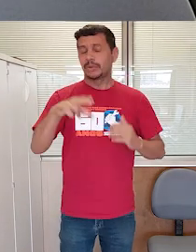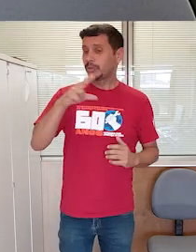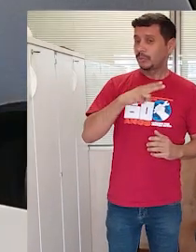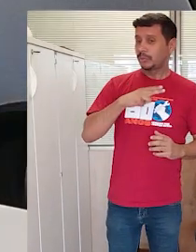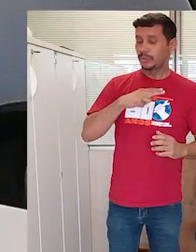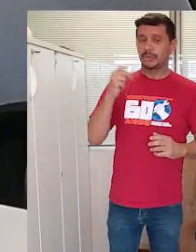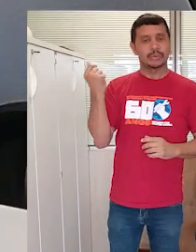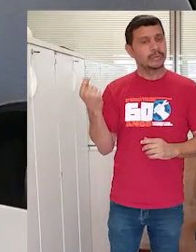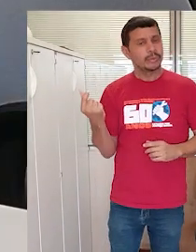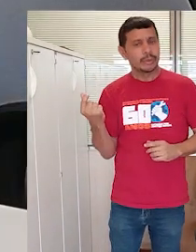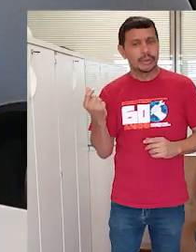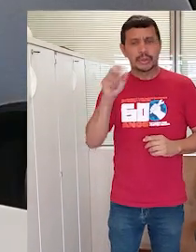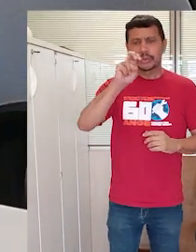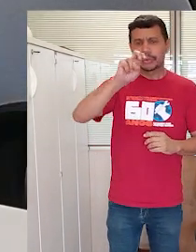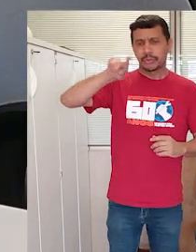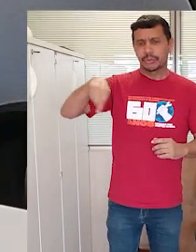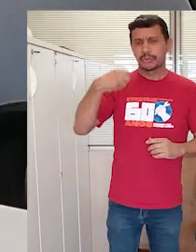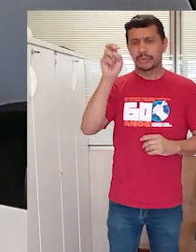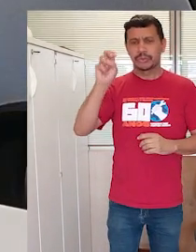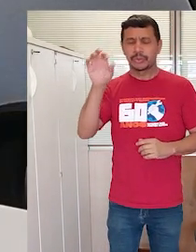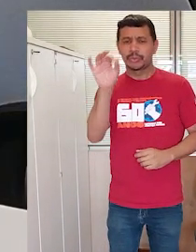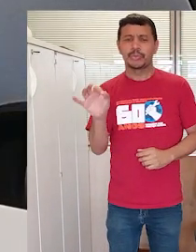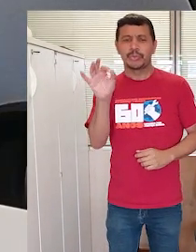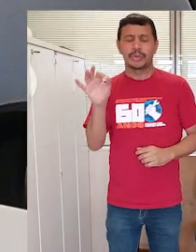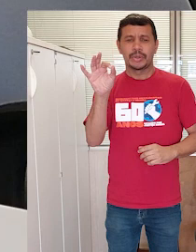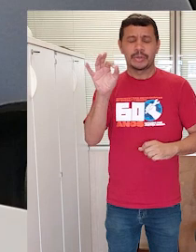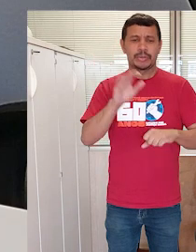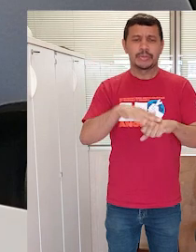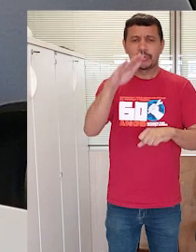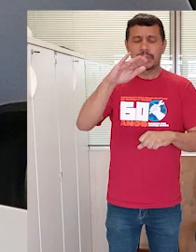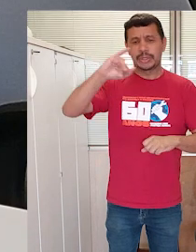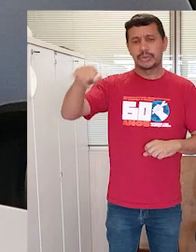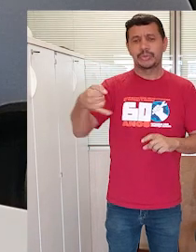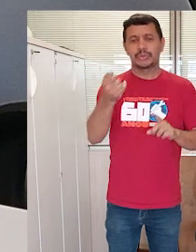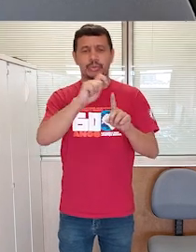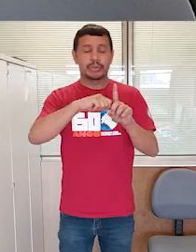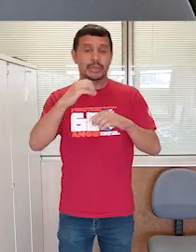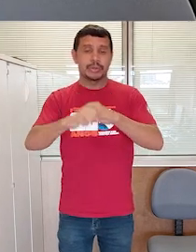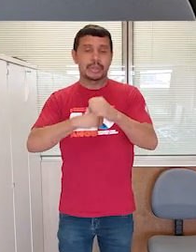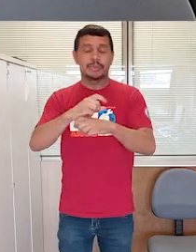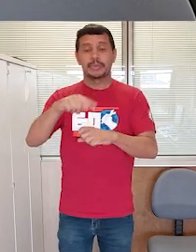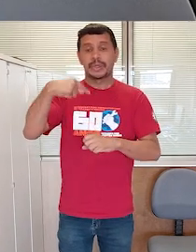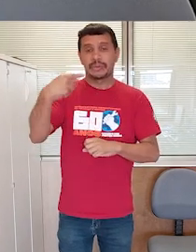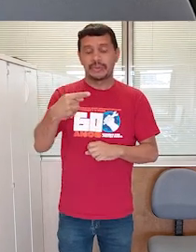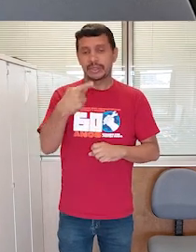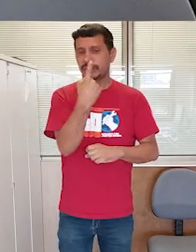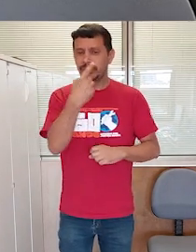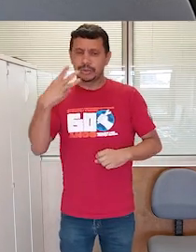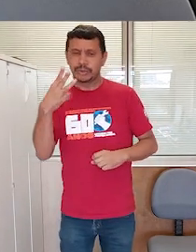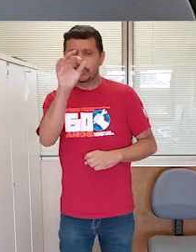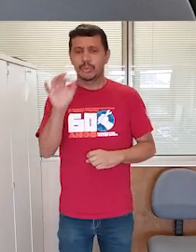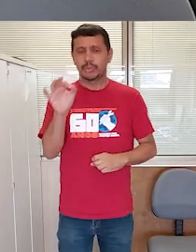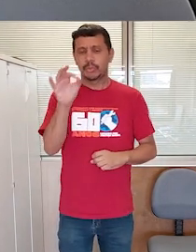campanha salarial. Proposta de 5,5% de reajuste a partir de janeiro e 13,5% de abono,